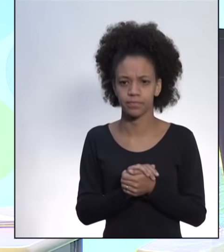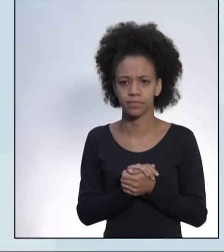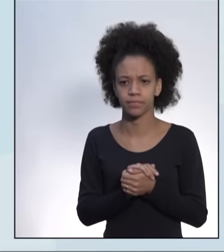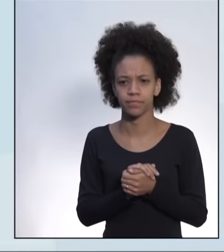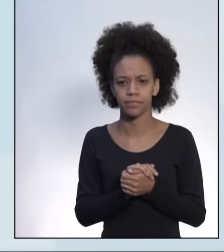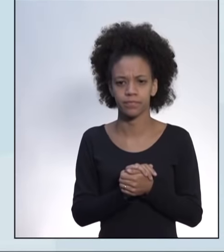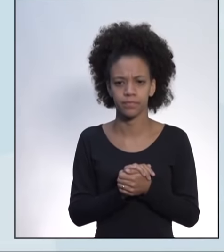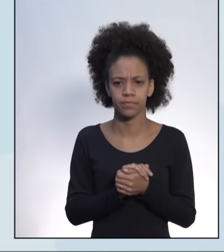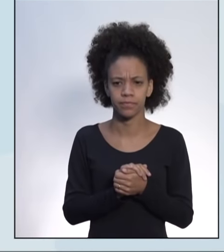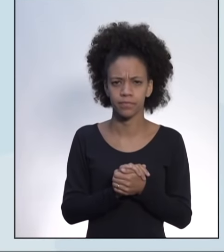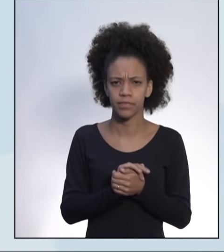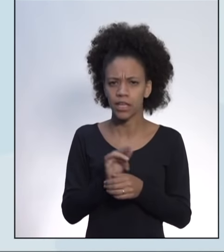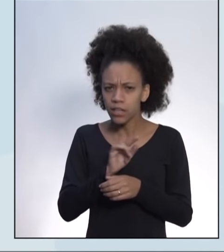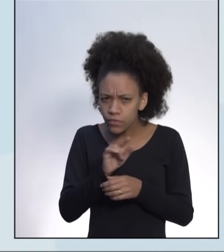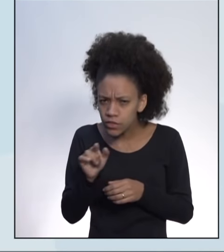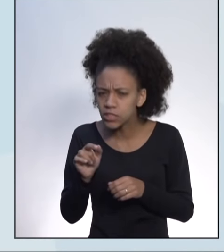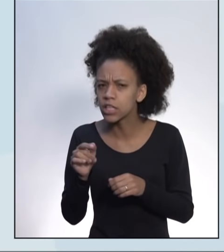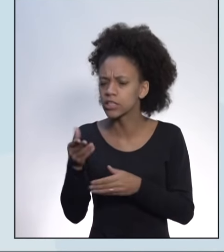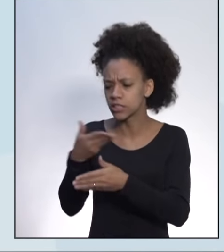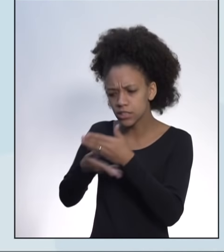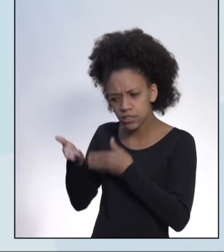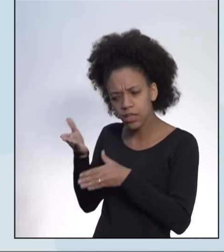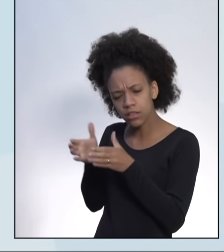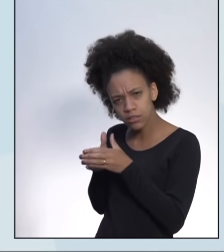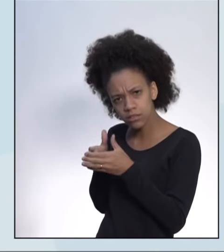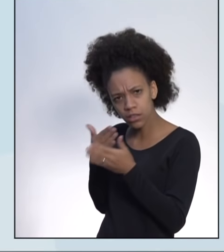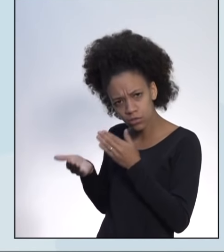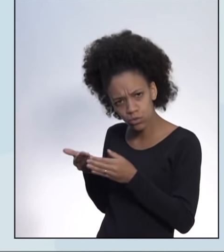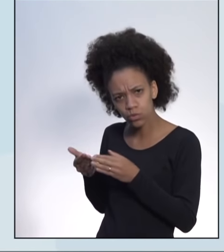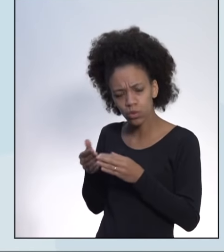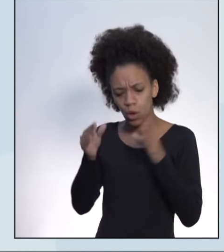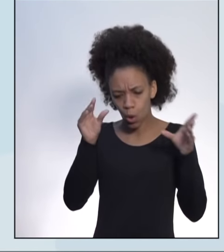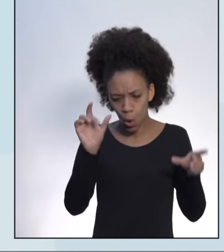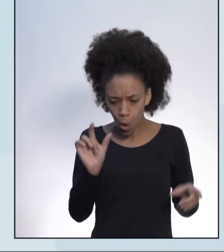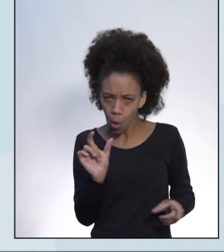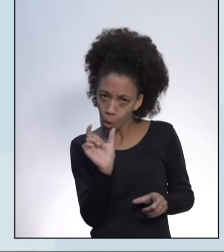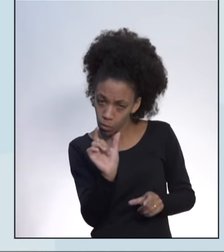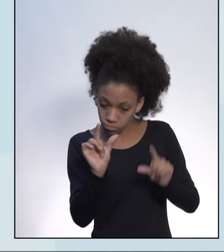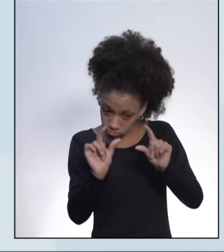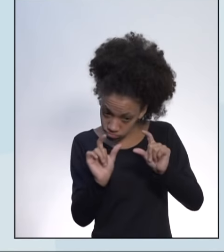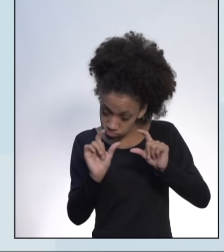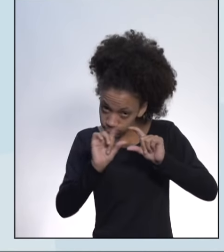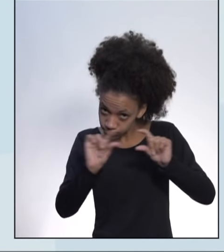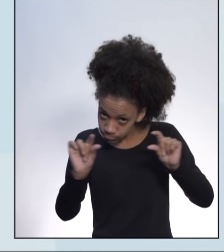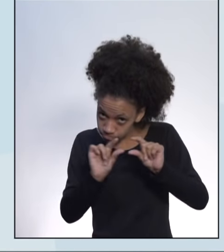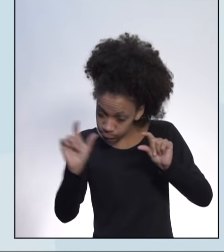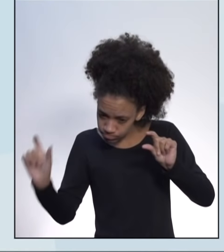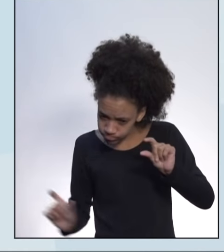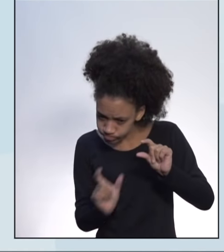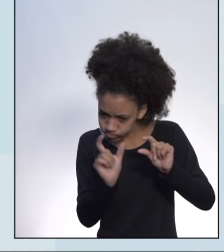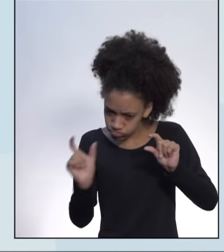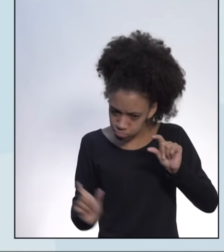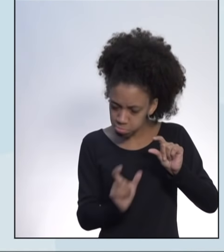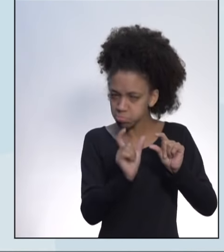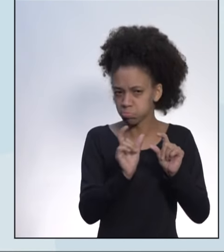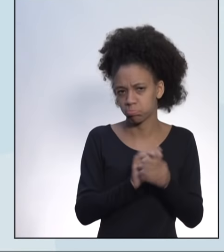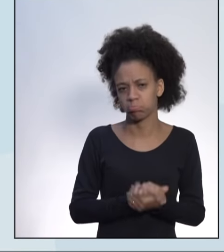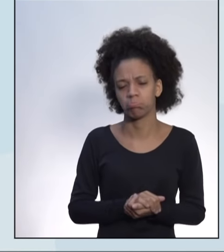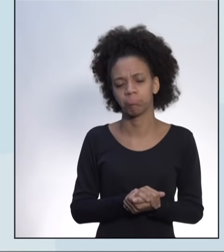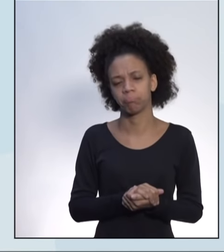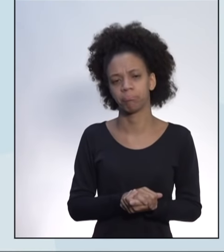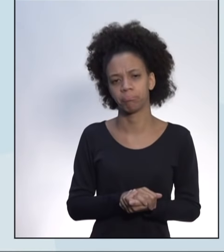bom então agora eu quero que vocês interajam lá no chat completando essa frase sites ask questions